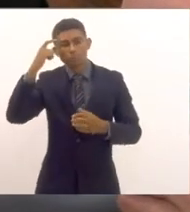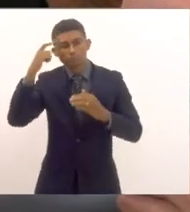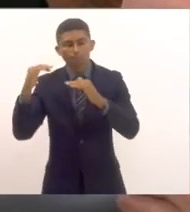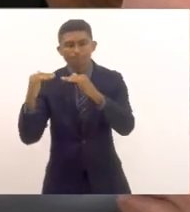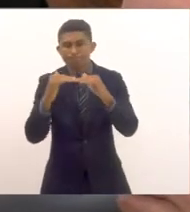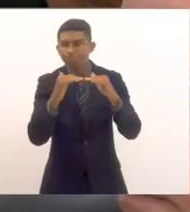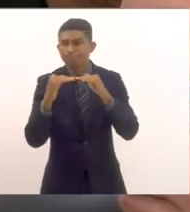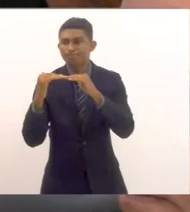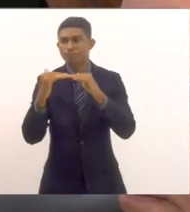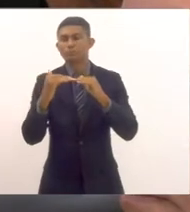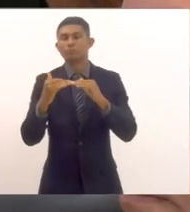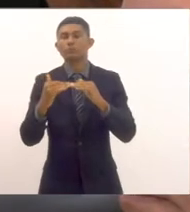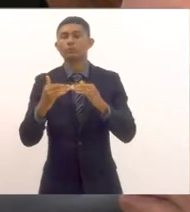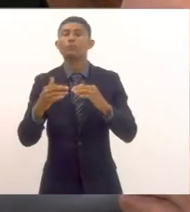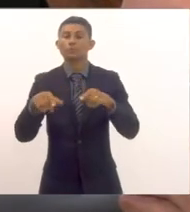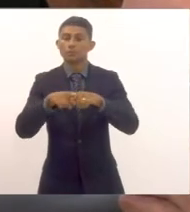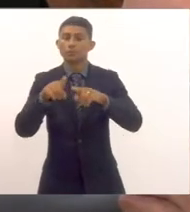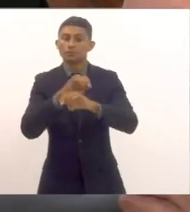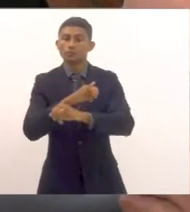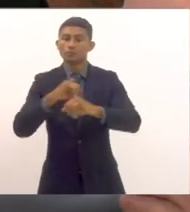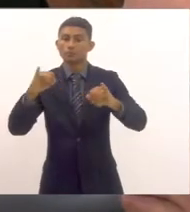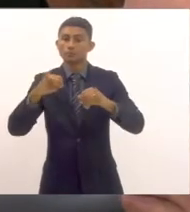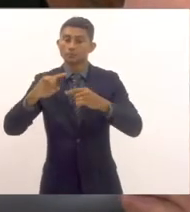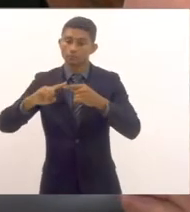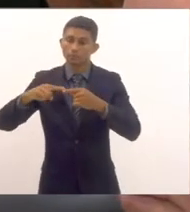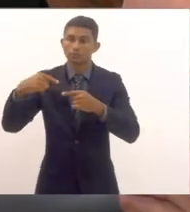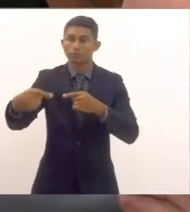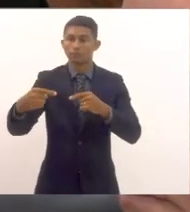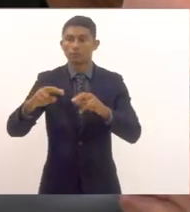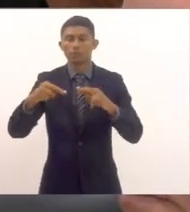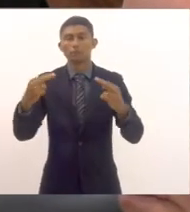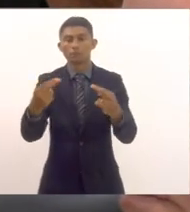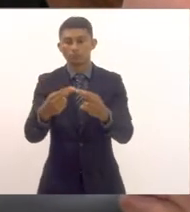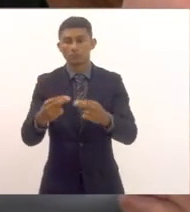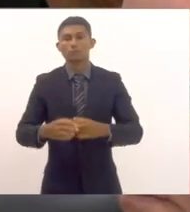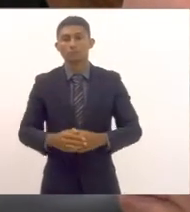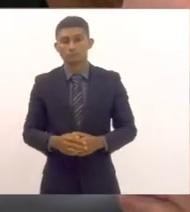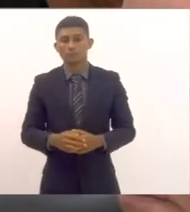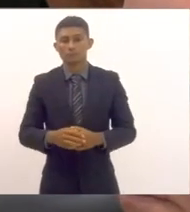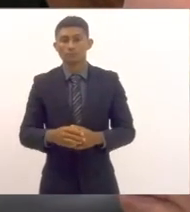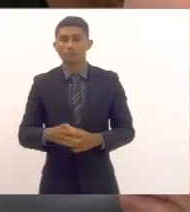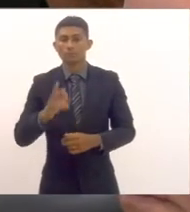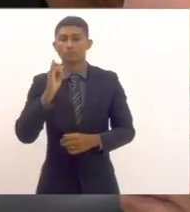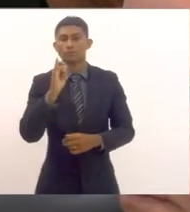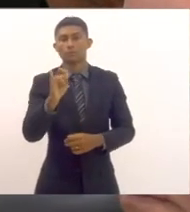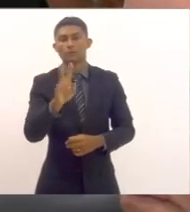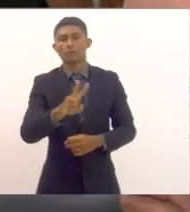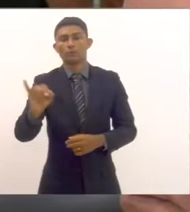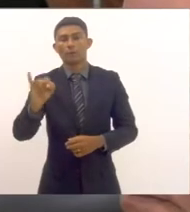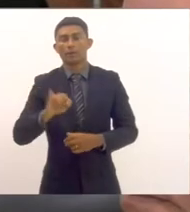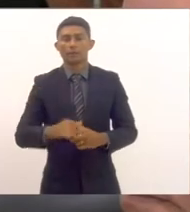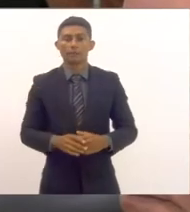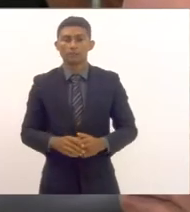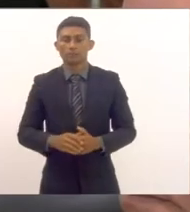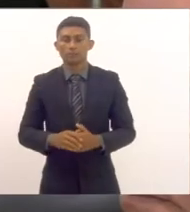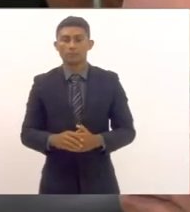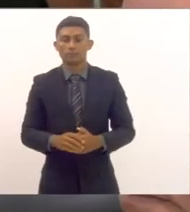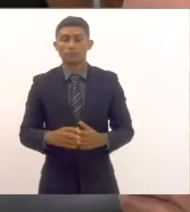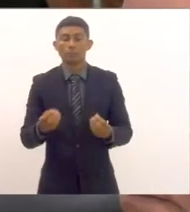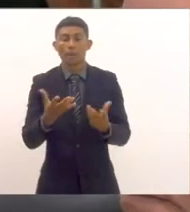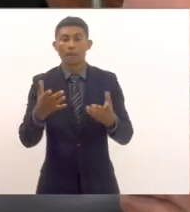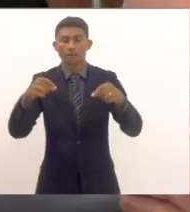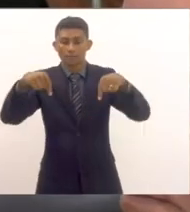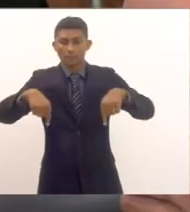imediato a gente já comunica também a próxima que vai acontecer a reunião a gente pode comunicar também aqui ó brigada Assembleia também aqui